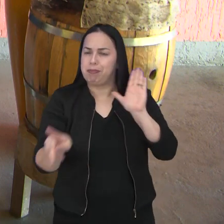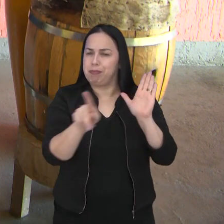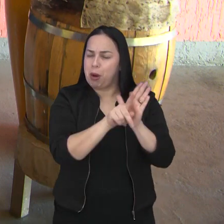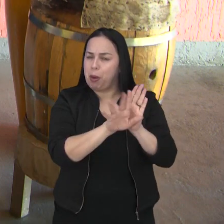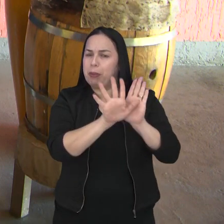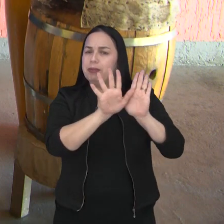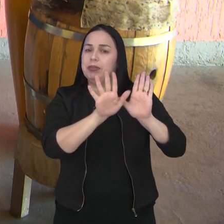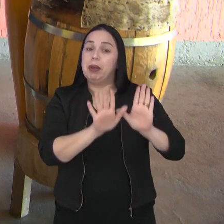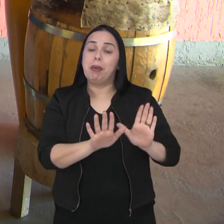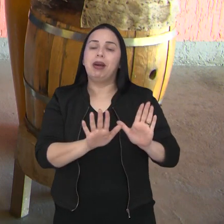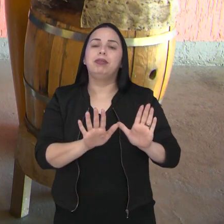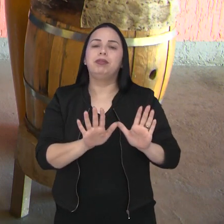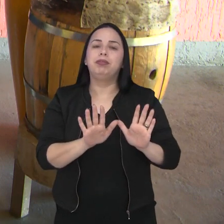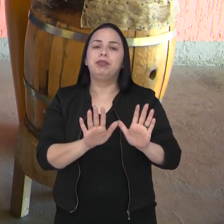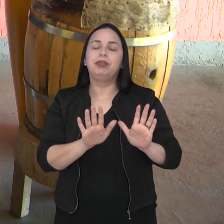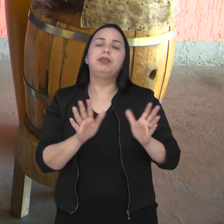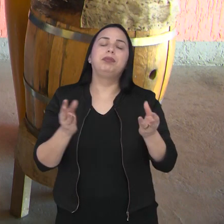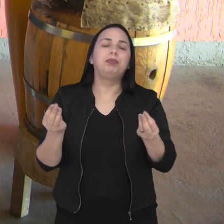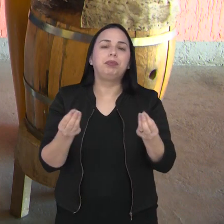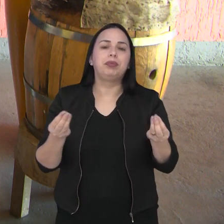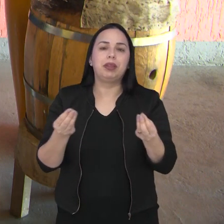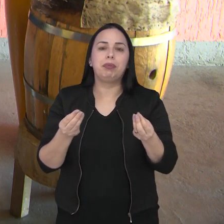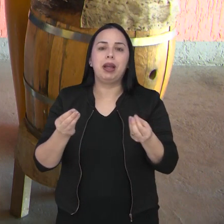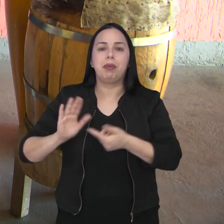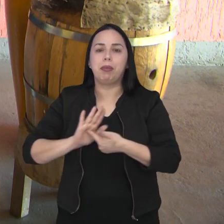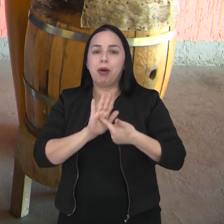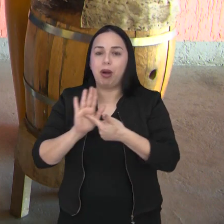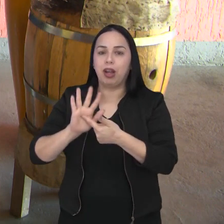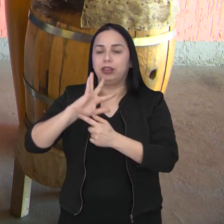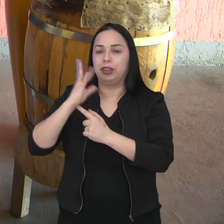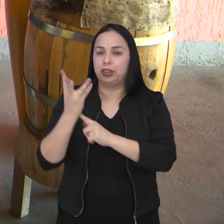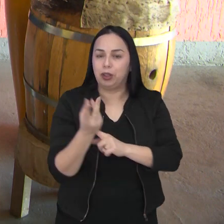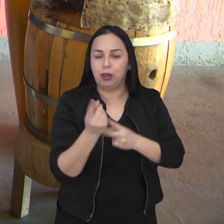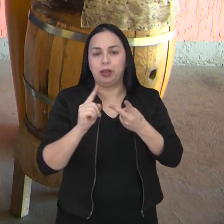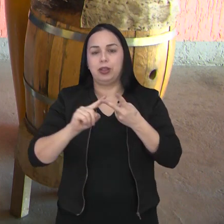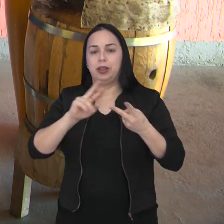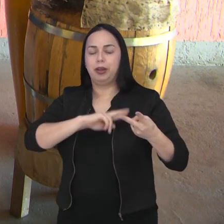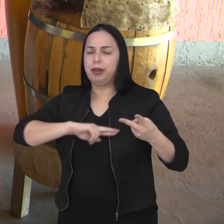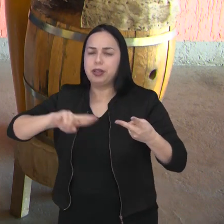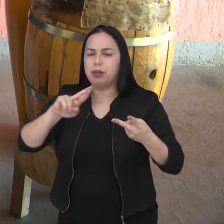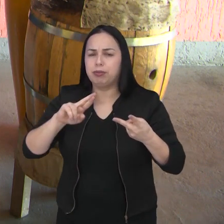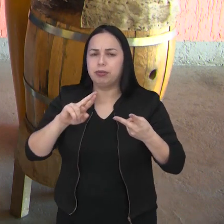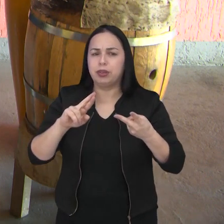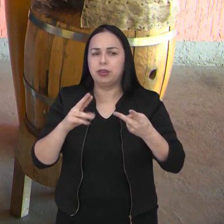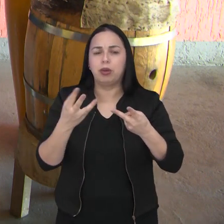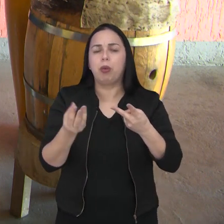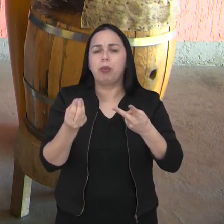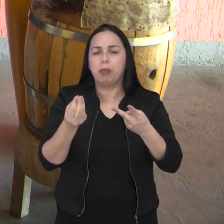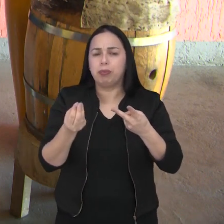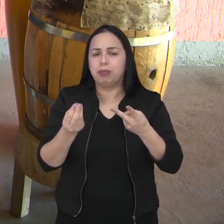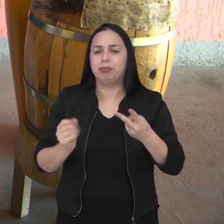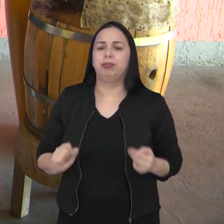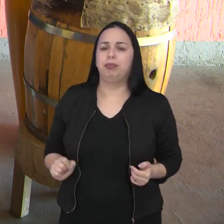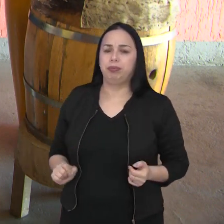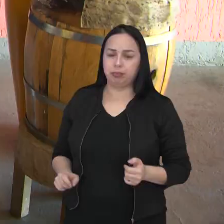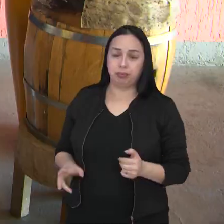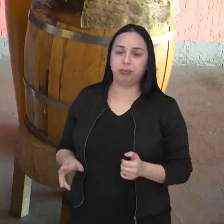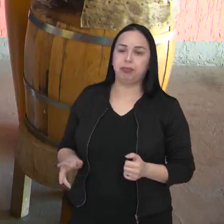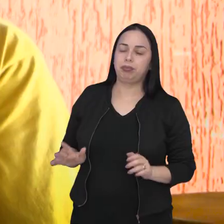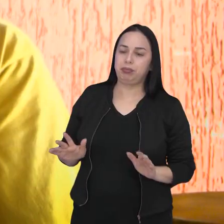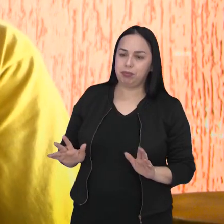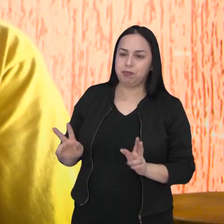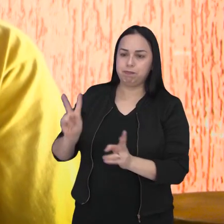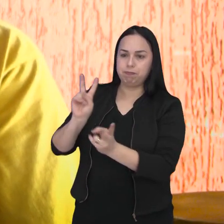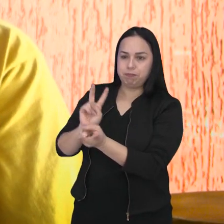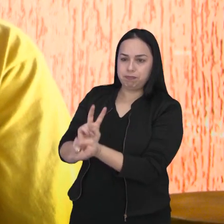bem definidas, mas tem a ver com manifestação artística, religião, como que funciona? Como que é? Então,